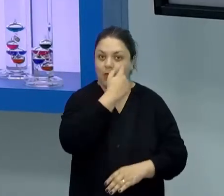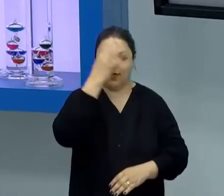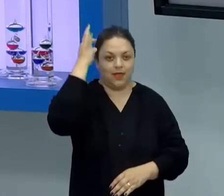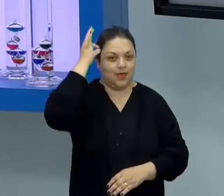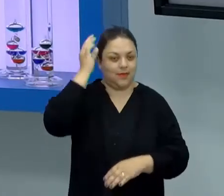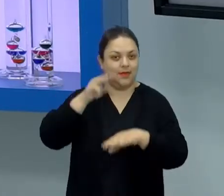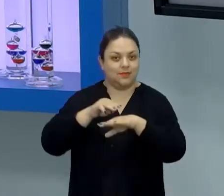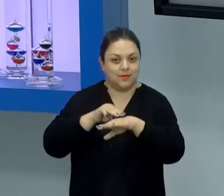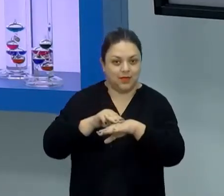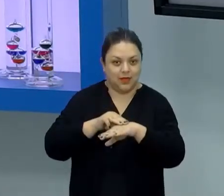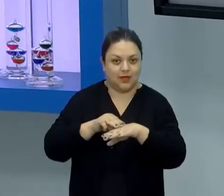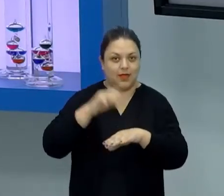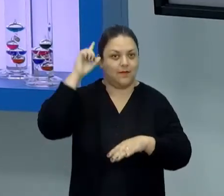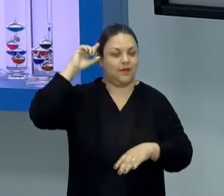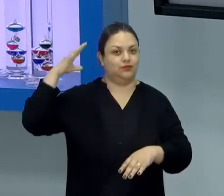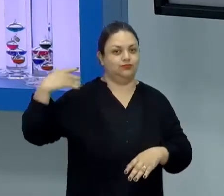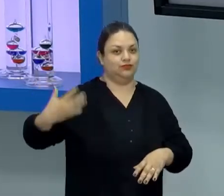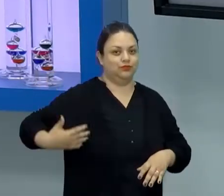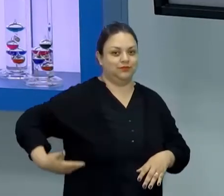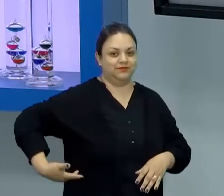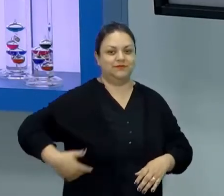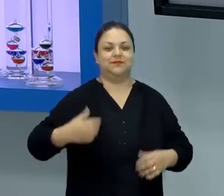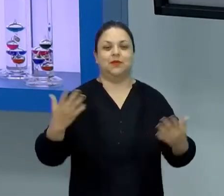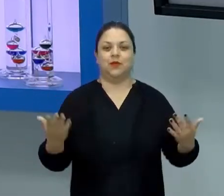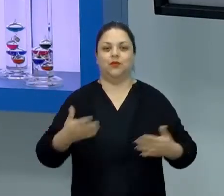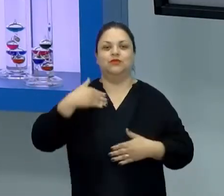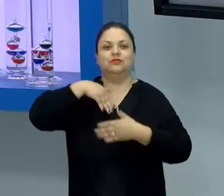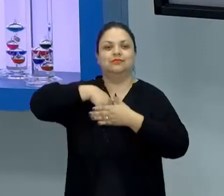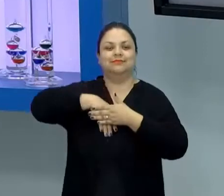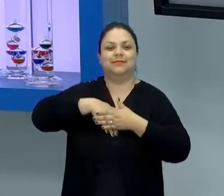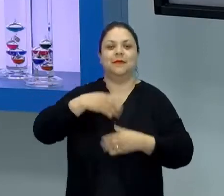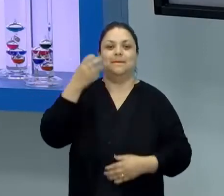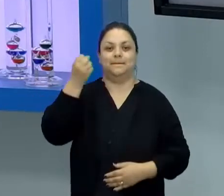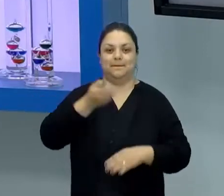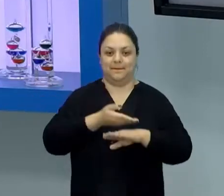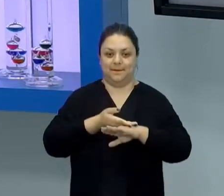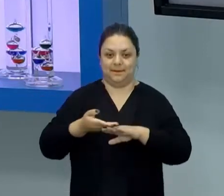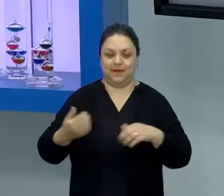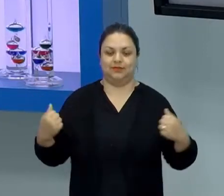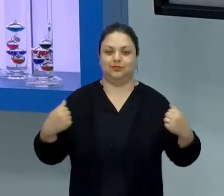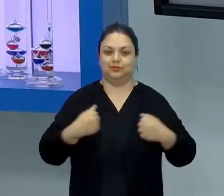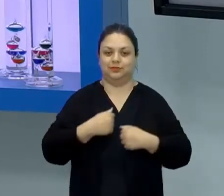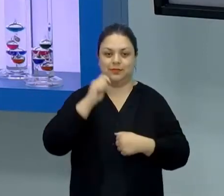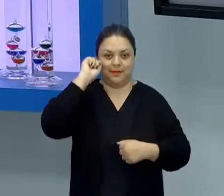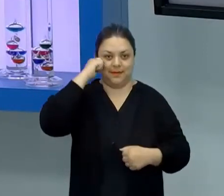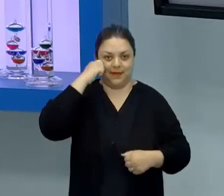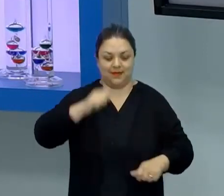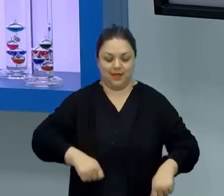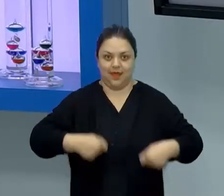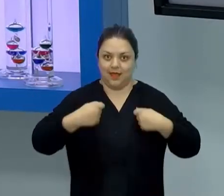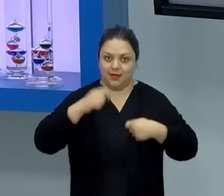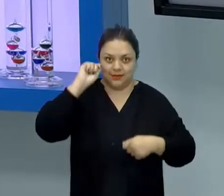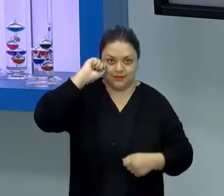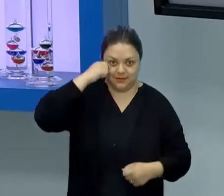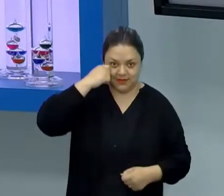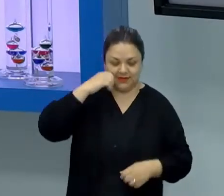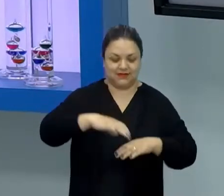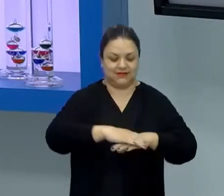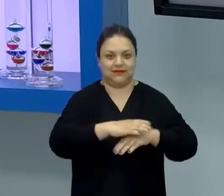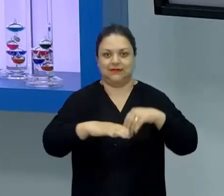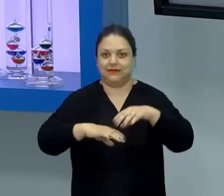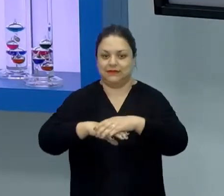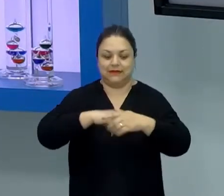cabelos compridos. Hoje estou vestindo uma blusa branca e um casaco preto por cima, calça preta e